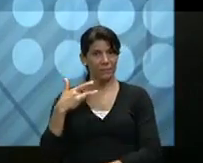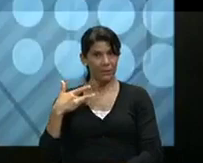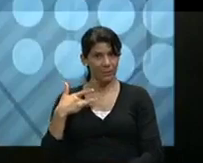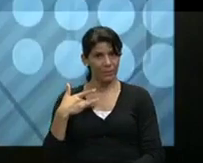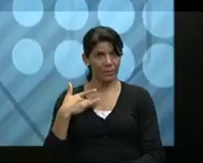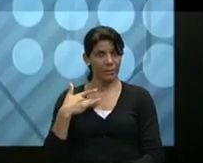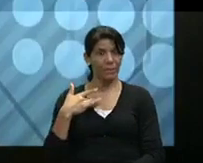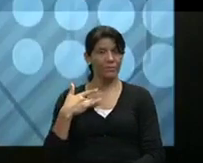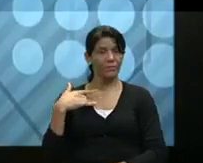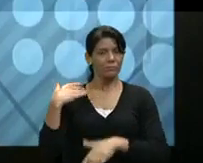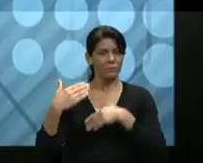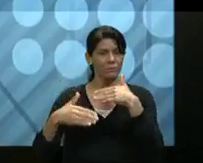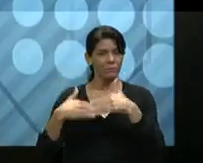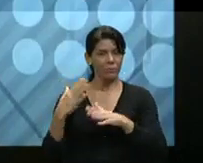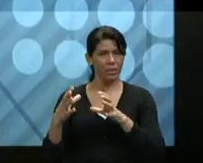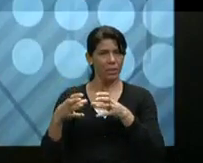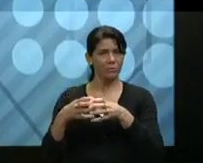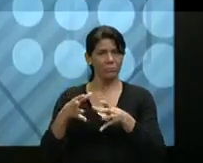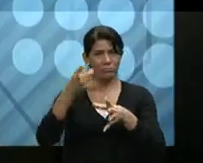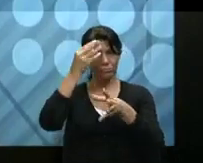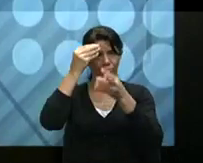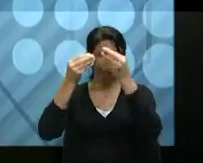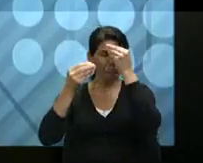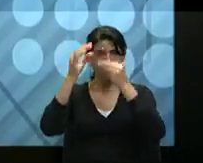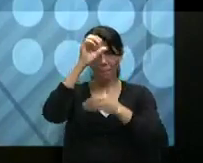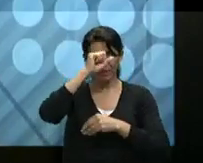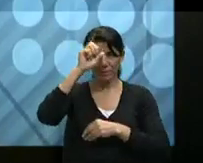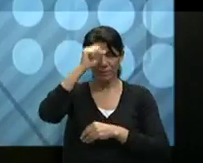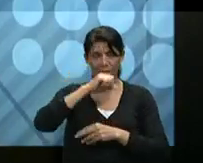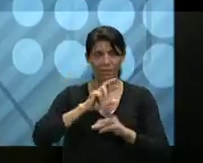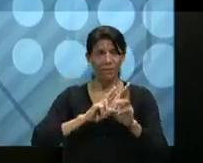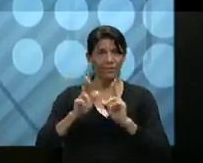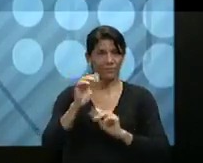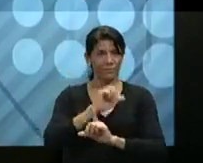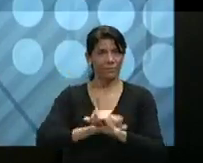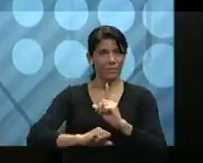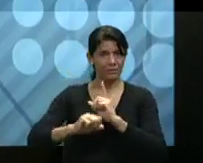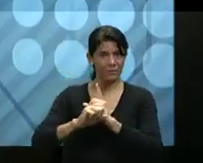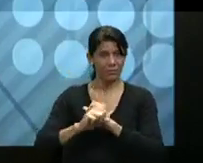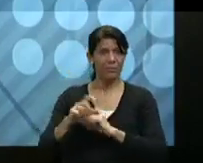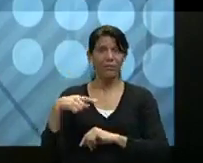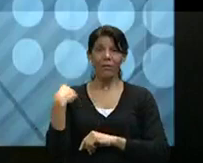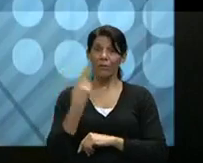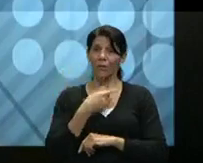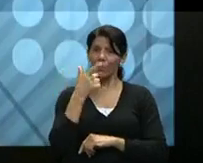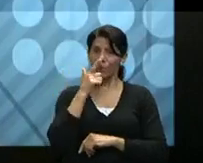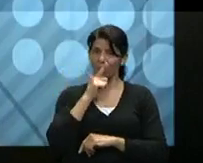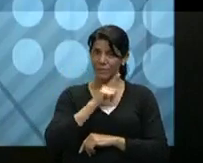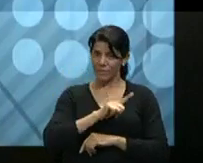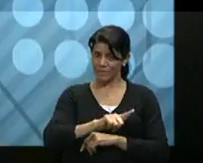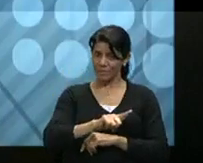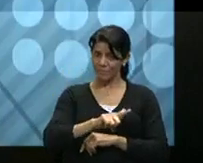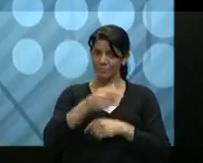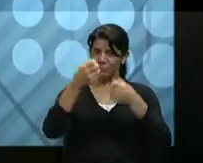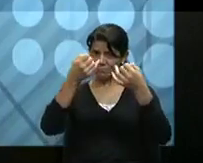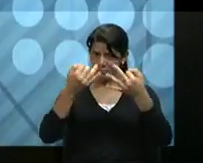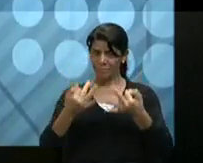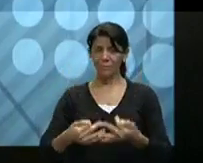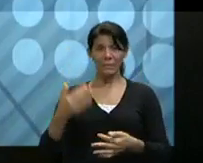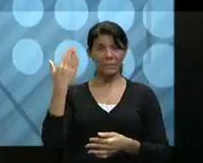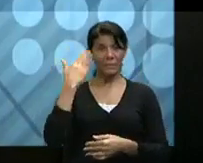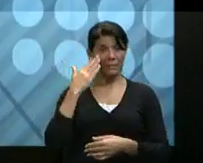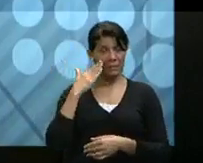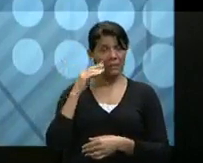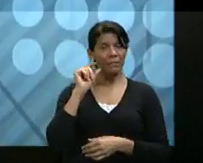saúde, para o seu desenvolvimento cognitivo, para as suas relações sociais, nós conseguimos estabelecer para eles